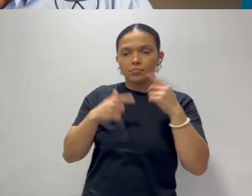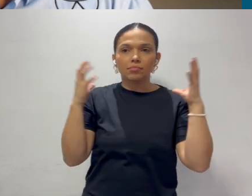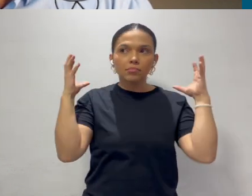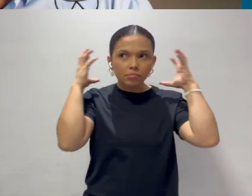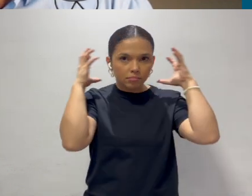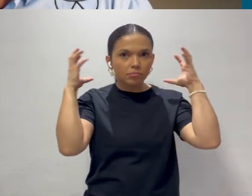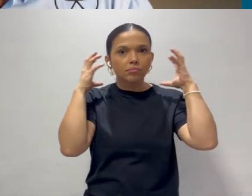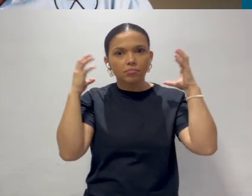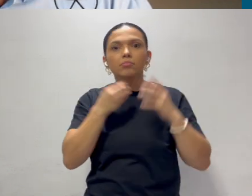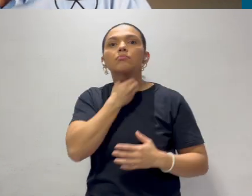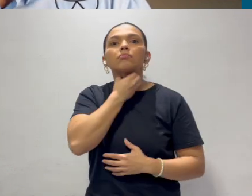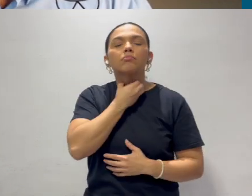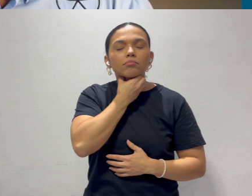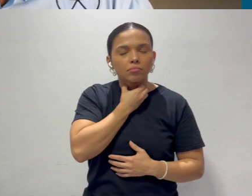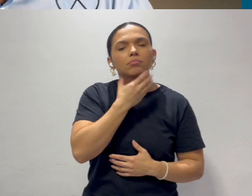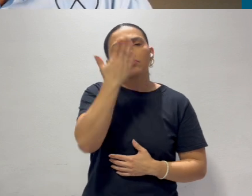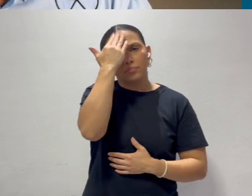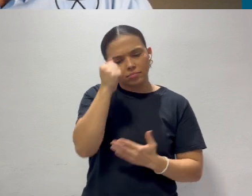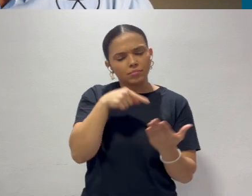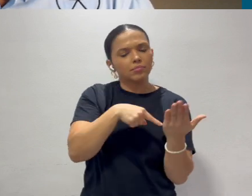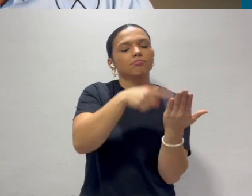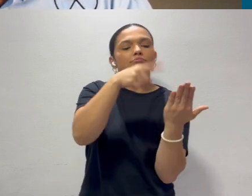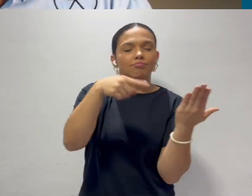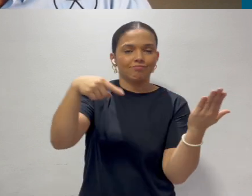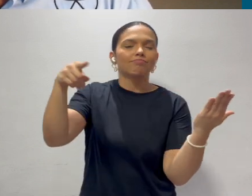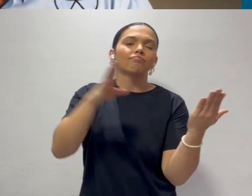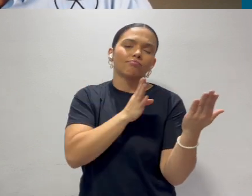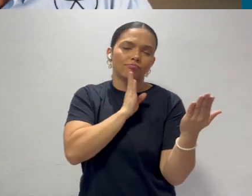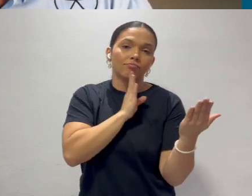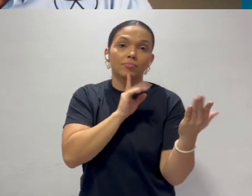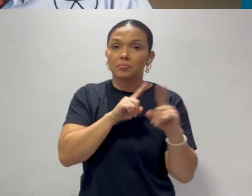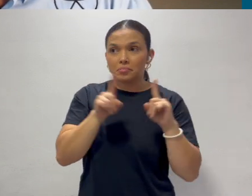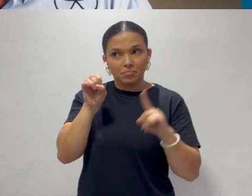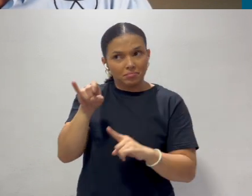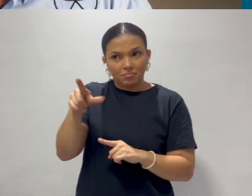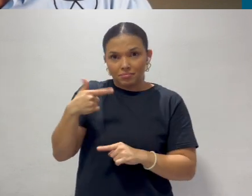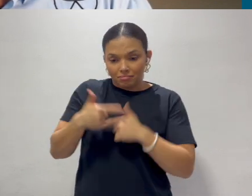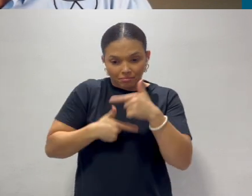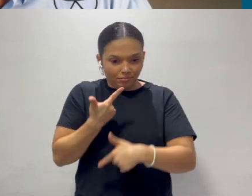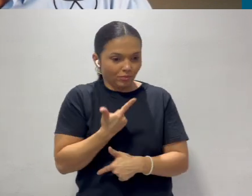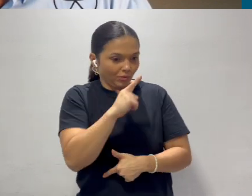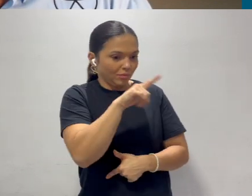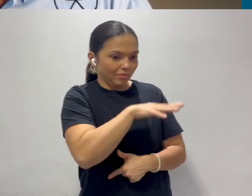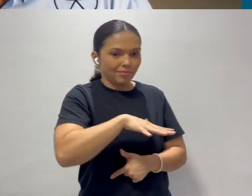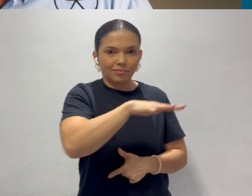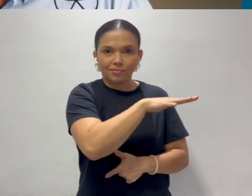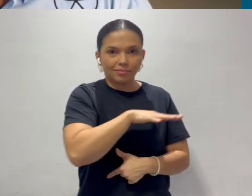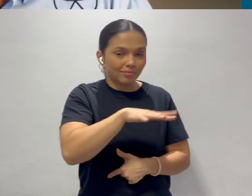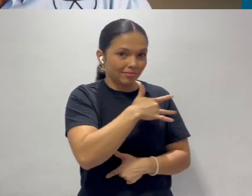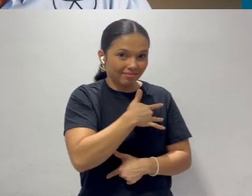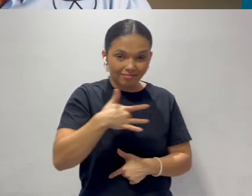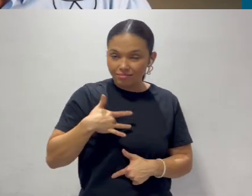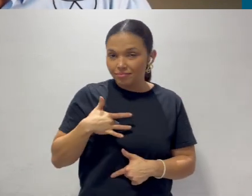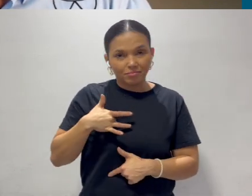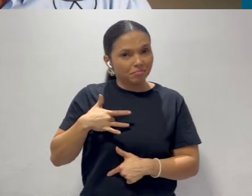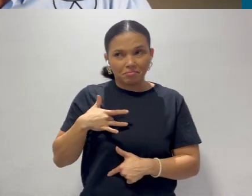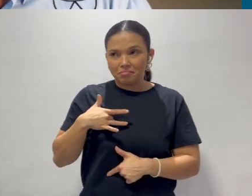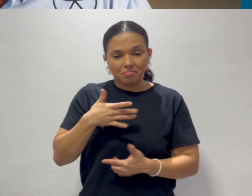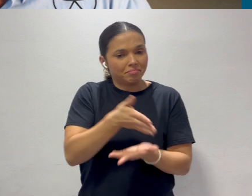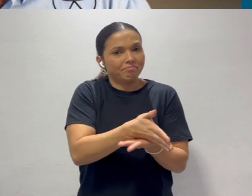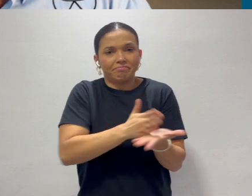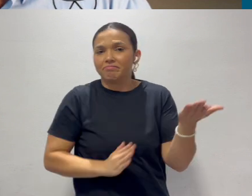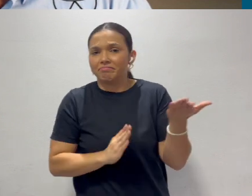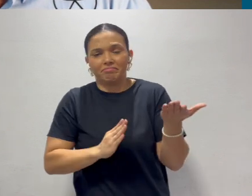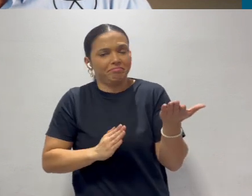otorrino, ele vai entender o exame, que é a audiometria. Mas se ele não for, ele não vai entender e aí ele vai indeferir o teu